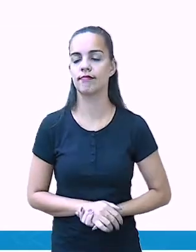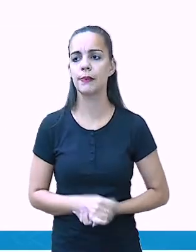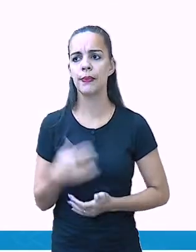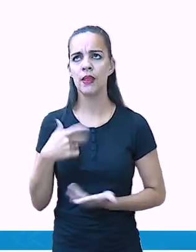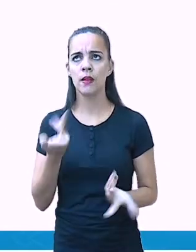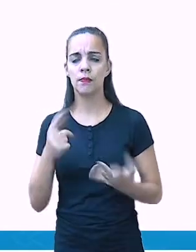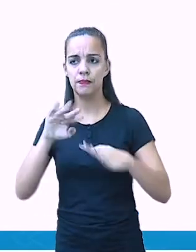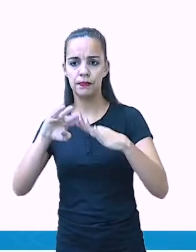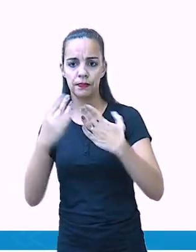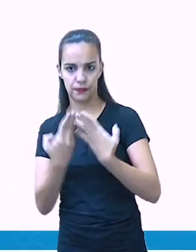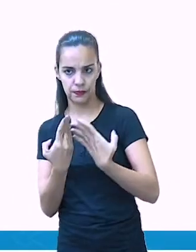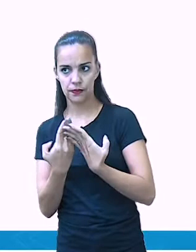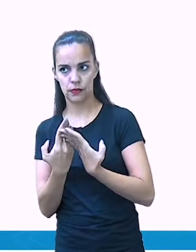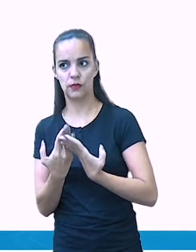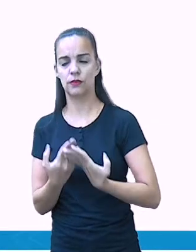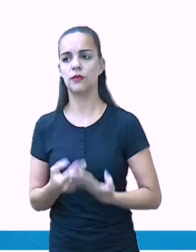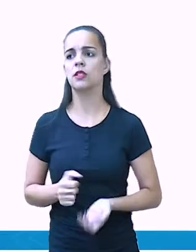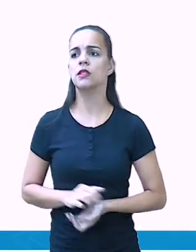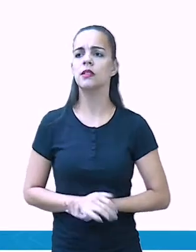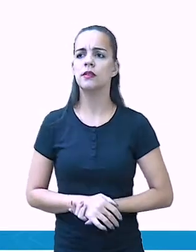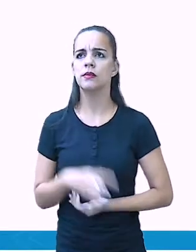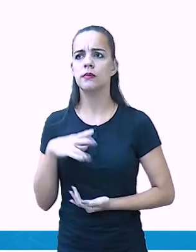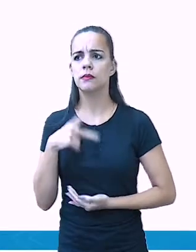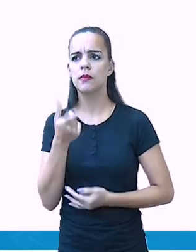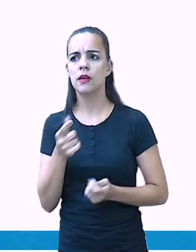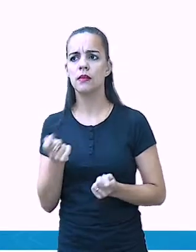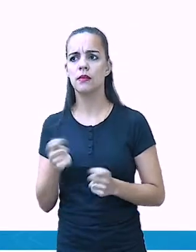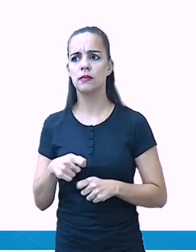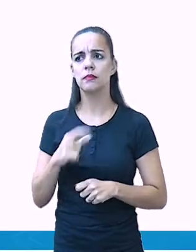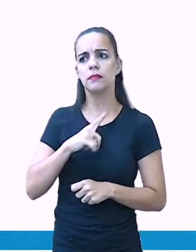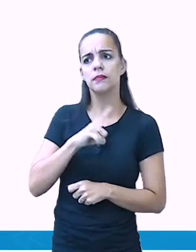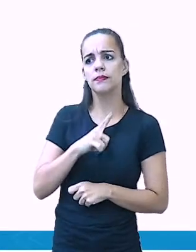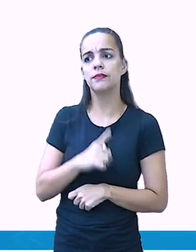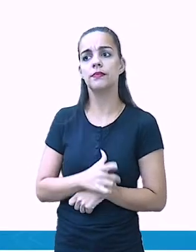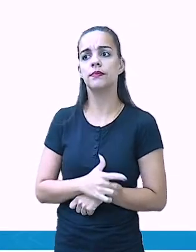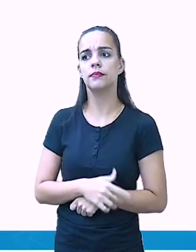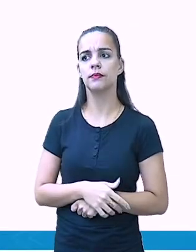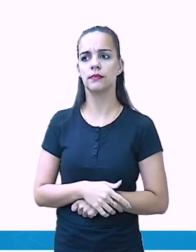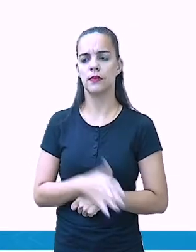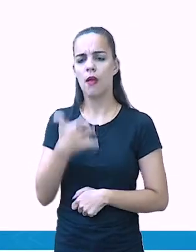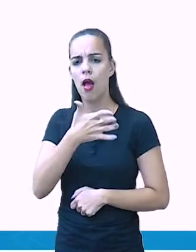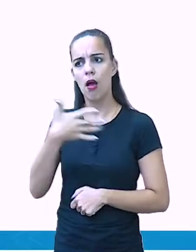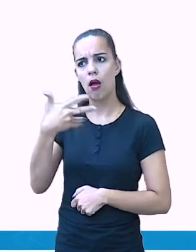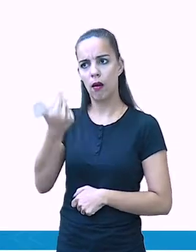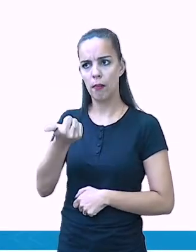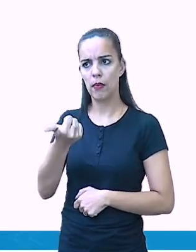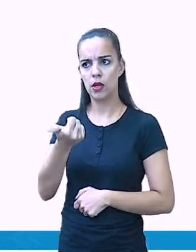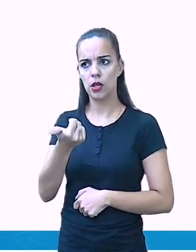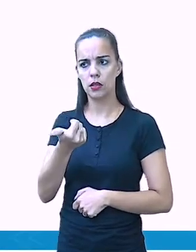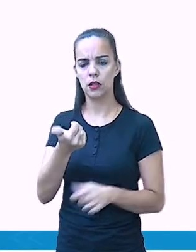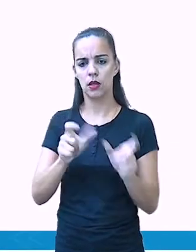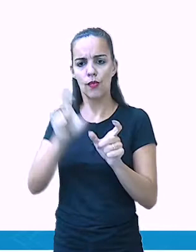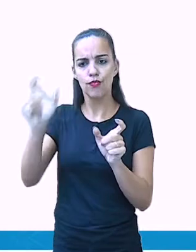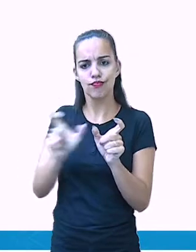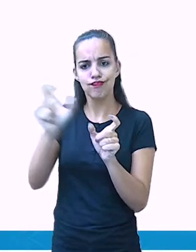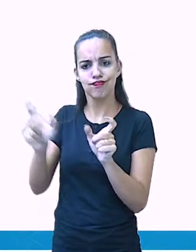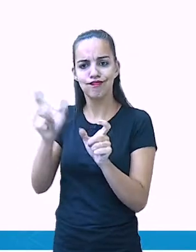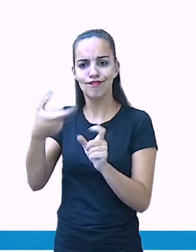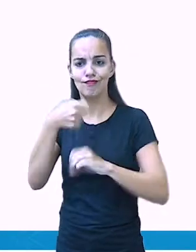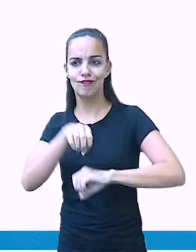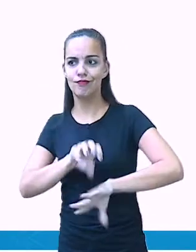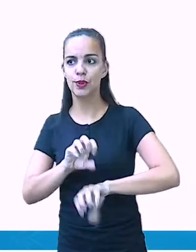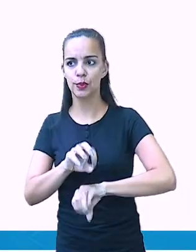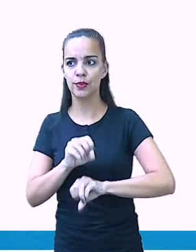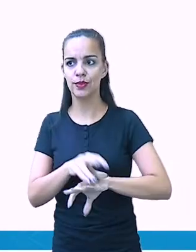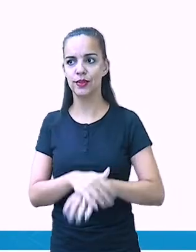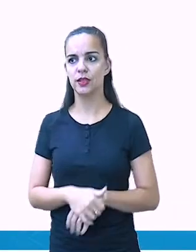escola e vou também ajudá-los a melhorar esse conceito sobre sílabas, né? Como